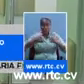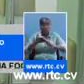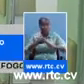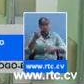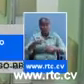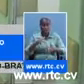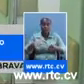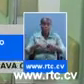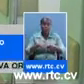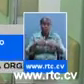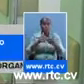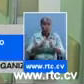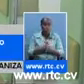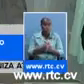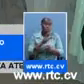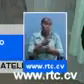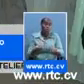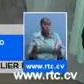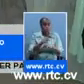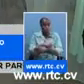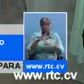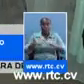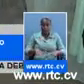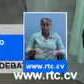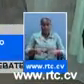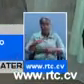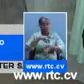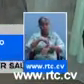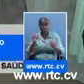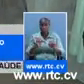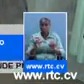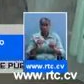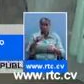participação de todos. Caso contrário, não se vai parar a epidemia do paludismo.